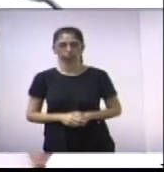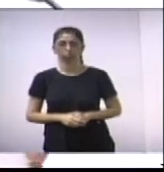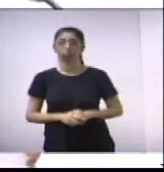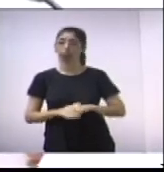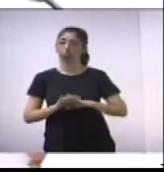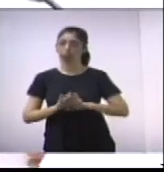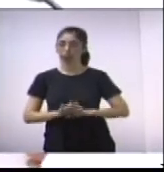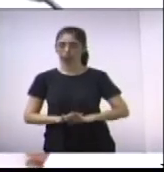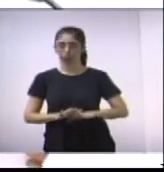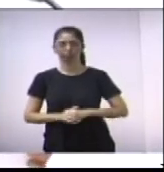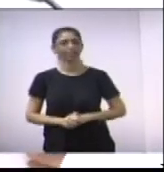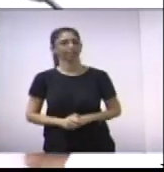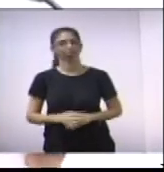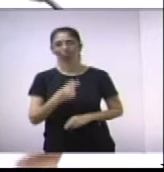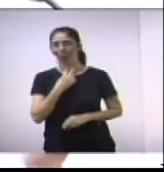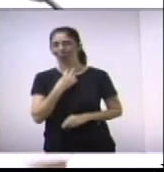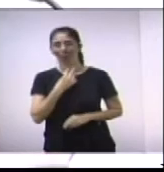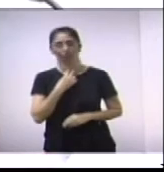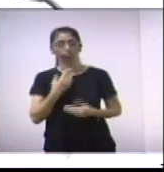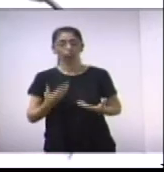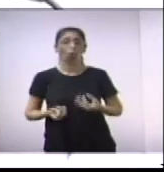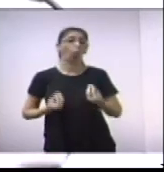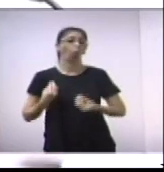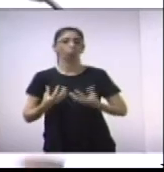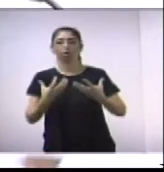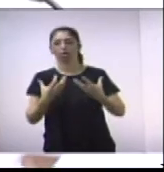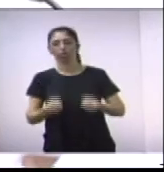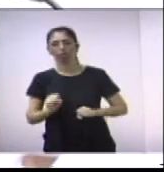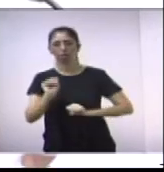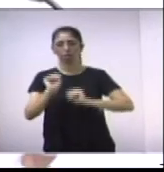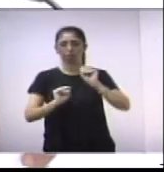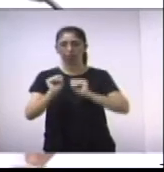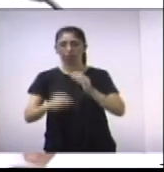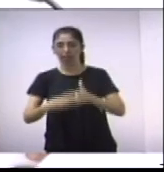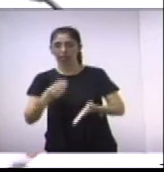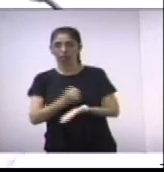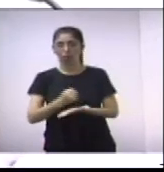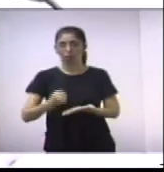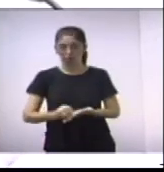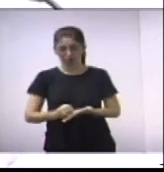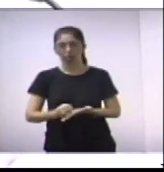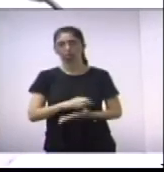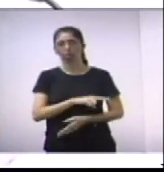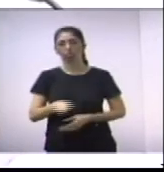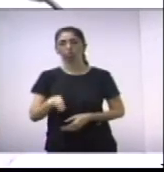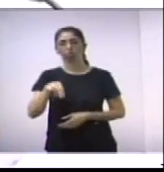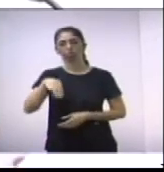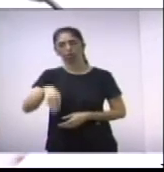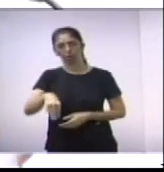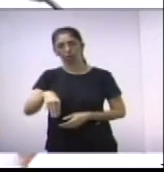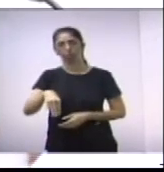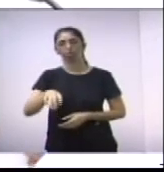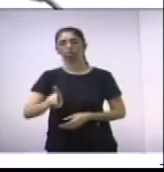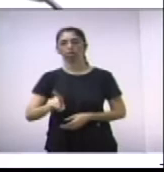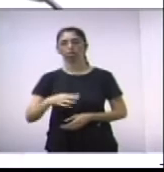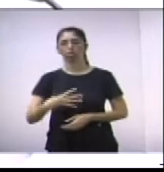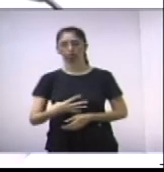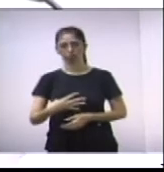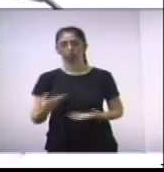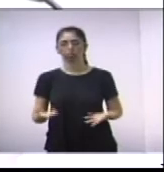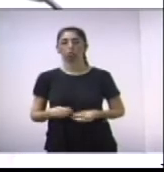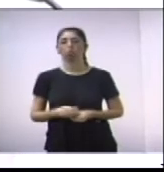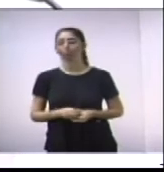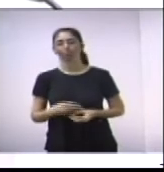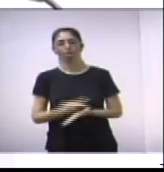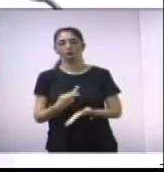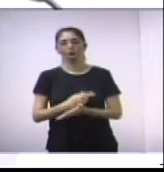Dessa forma, não é aceitável que a própria empresa MD4 efetivasse a fiscalização do seu próprio serviço, vez